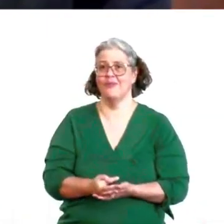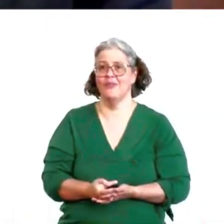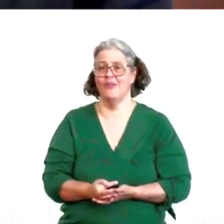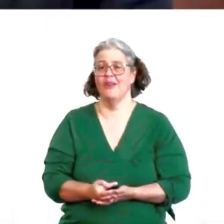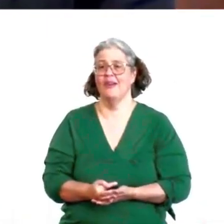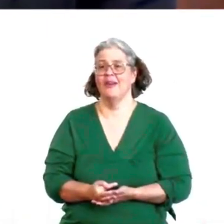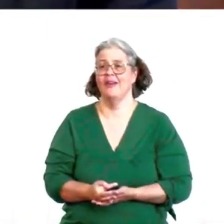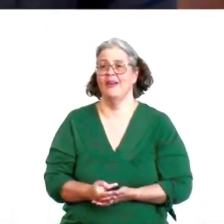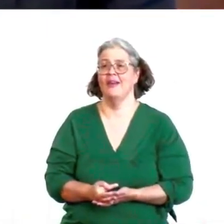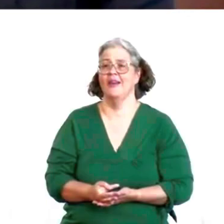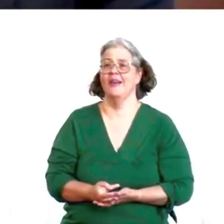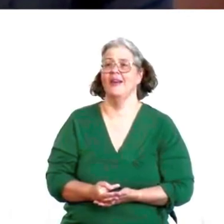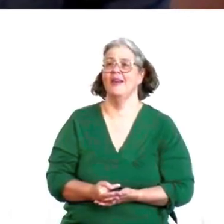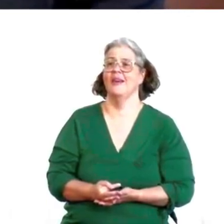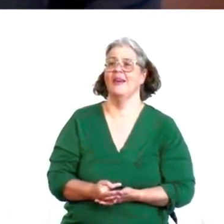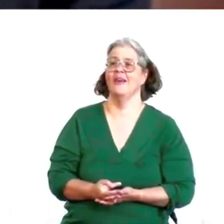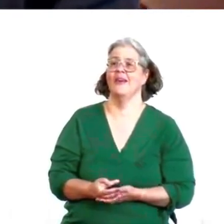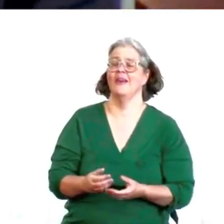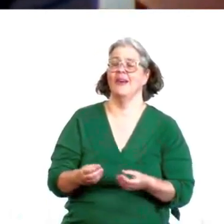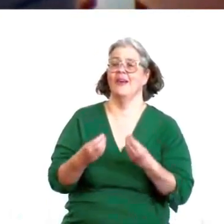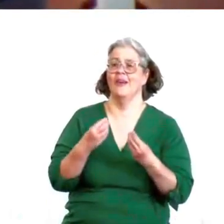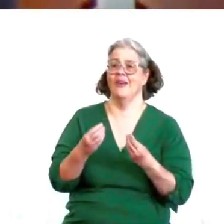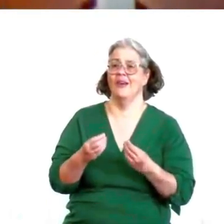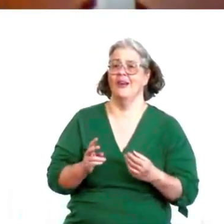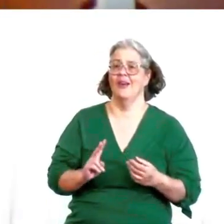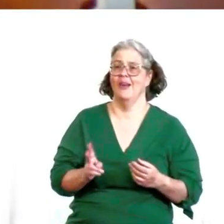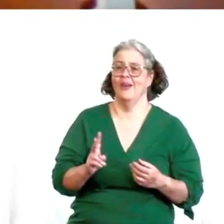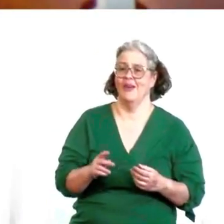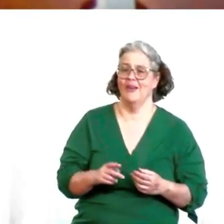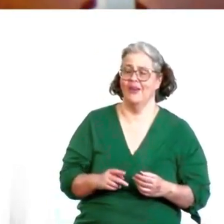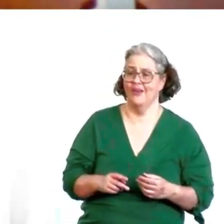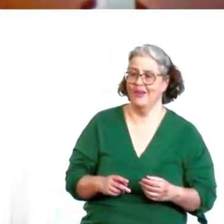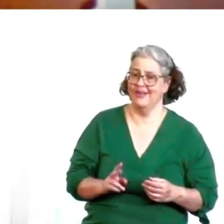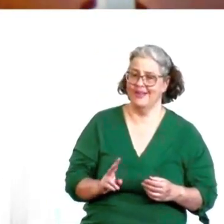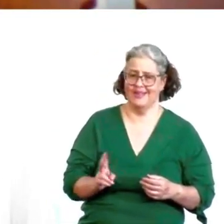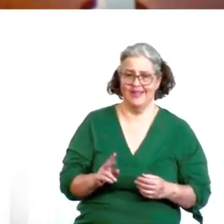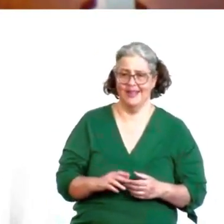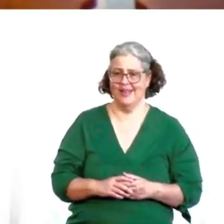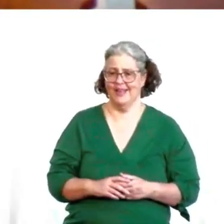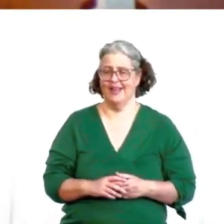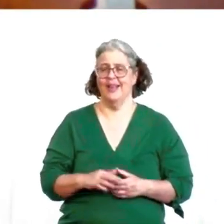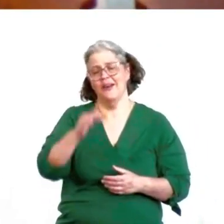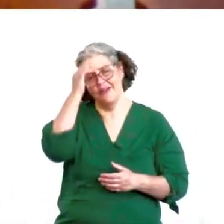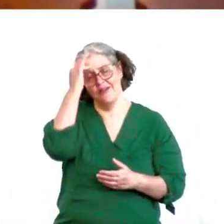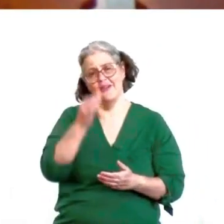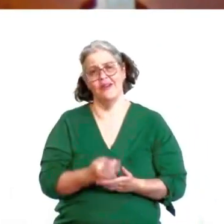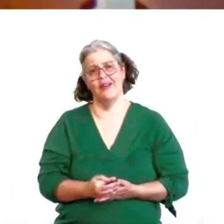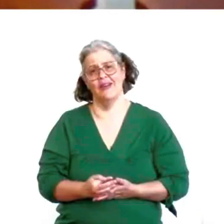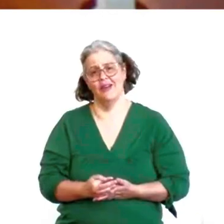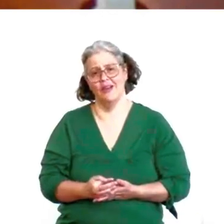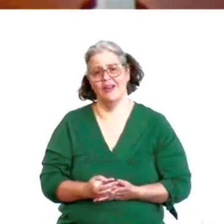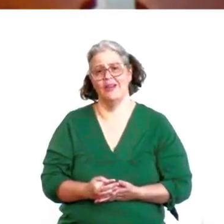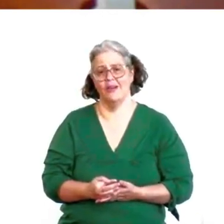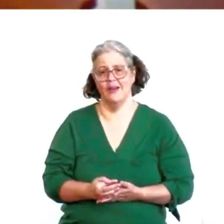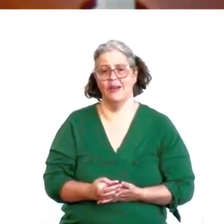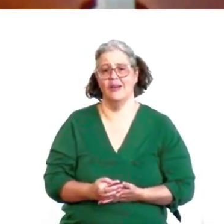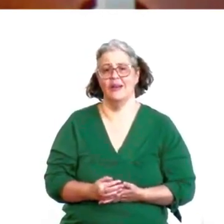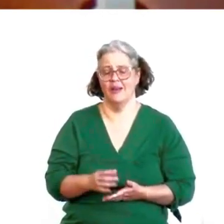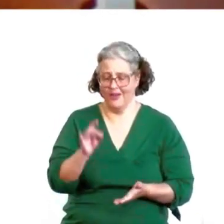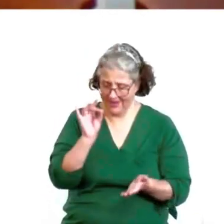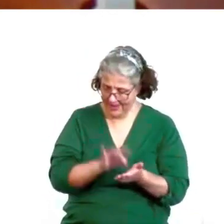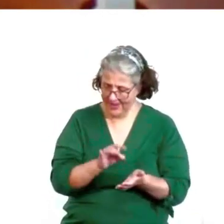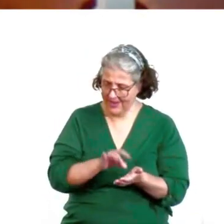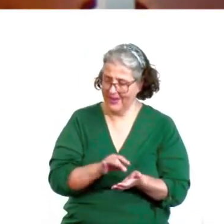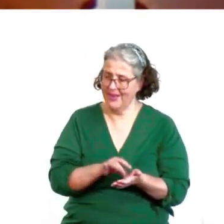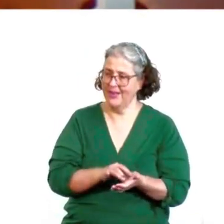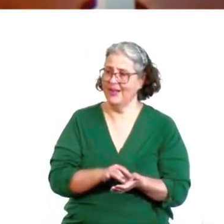queridos, é algo que todos têm, sem dúvida nenhuma, todo ser humano possui, mas a fé genuína e sobrenatural